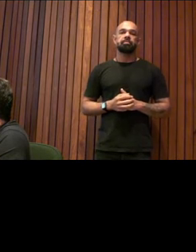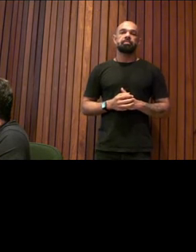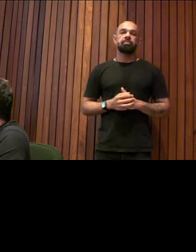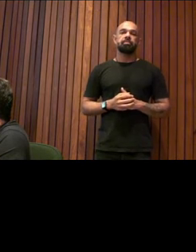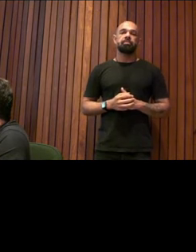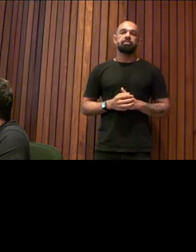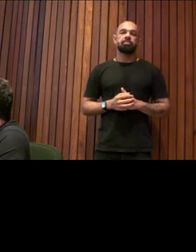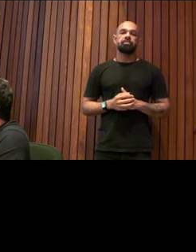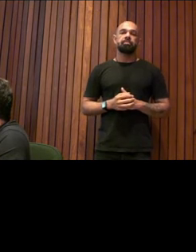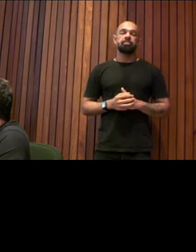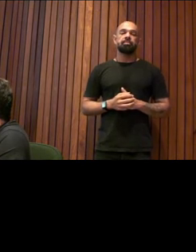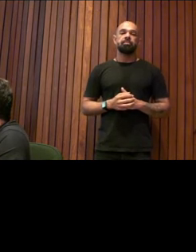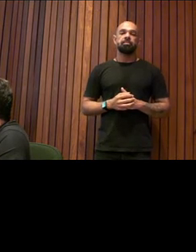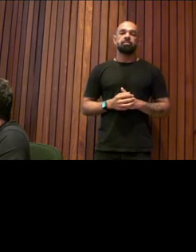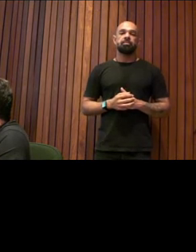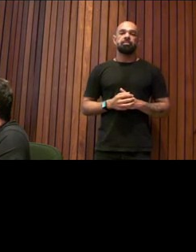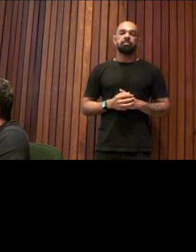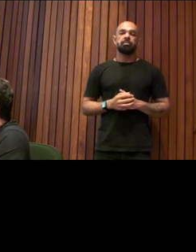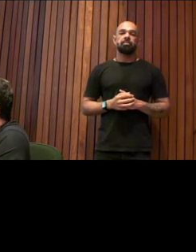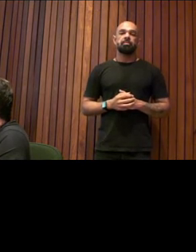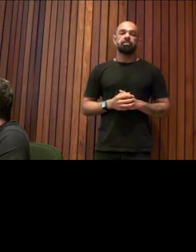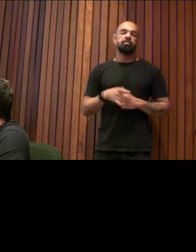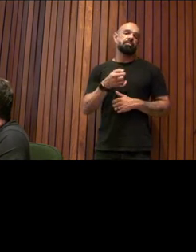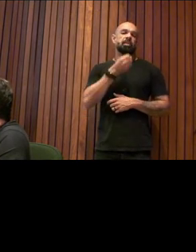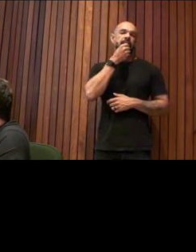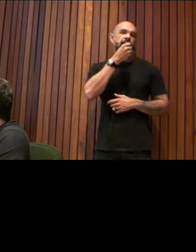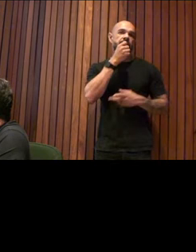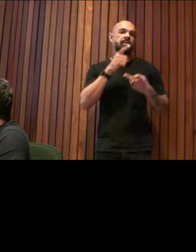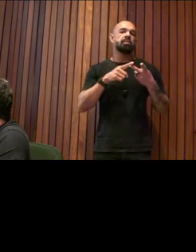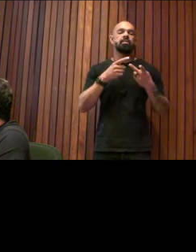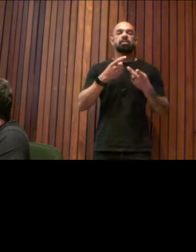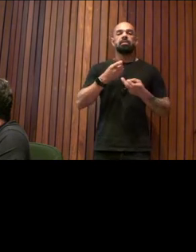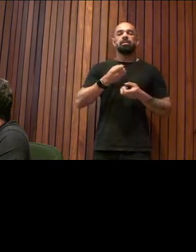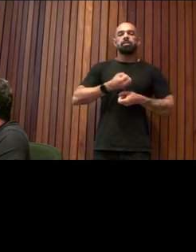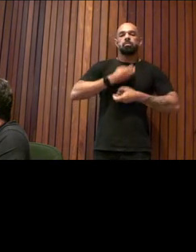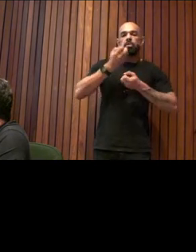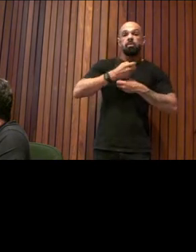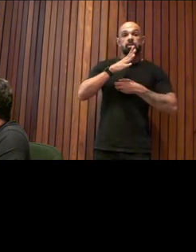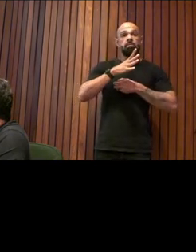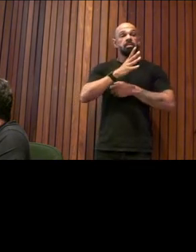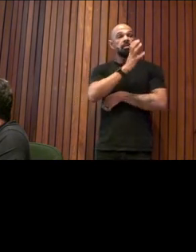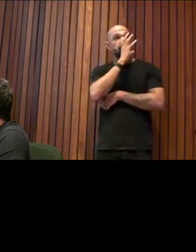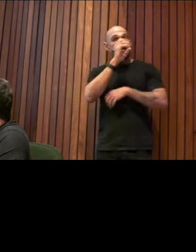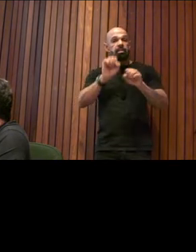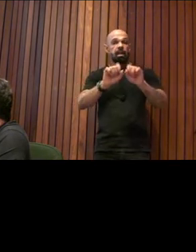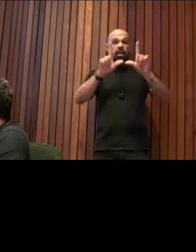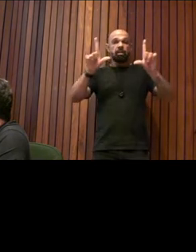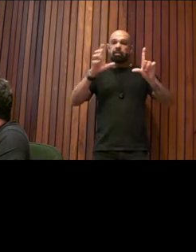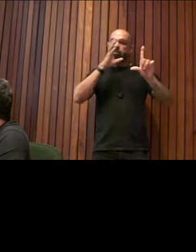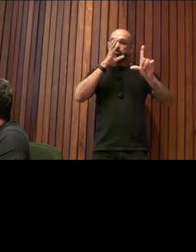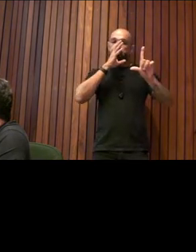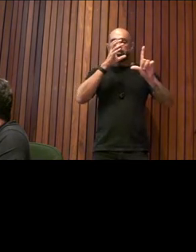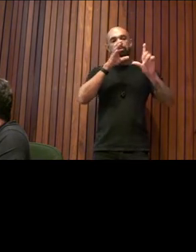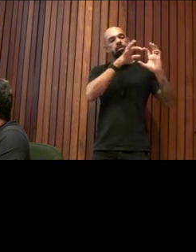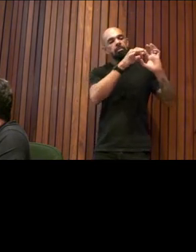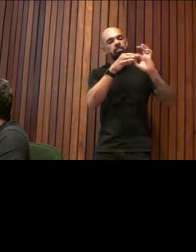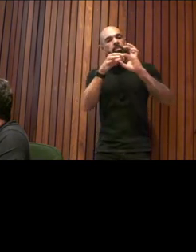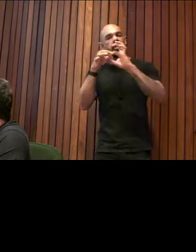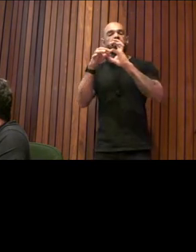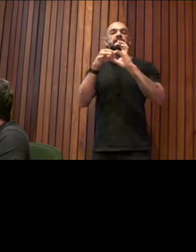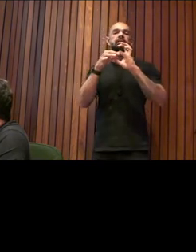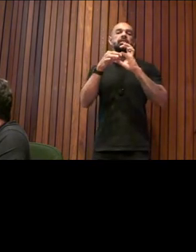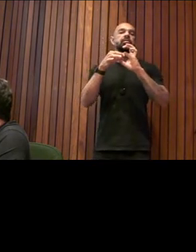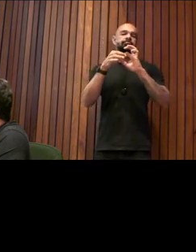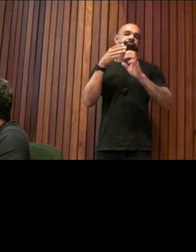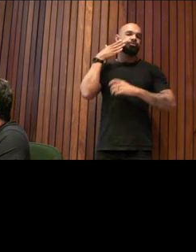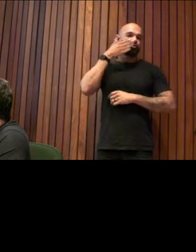está sendo lá, tem uma entrevista, tem um depoimento, mas quando você se vê na tela, né, dentro de um discurso que o filme cria,